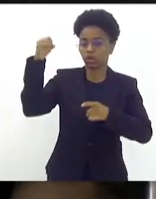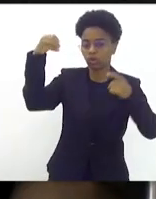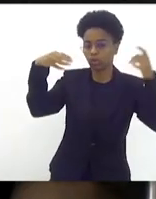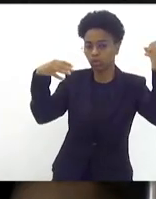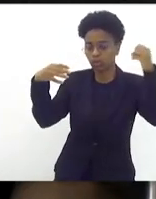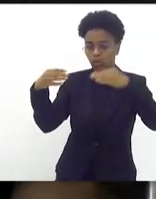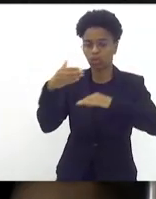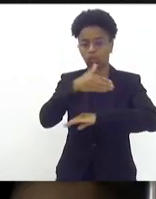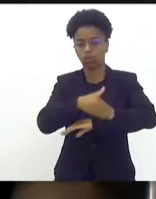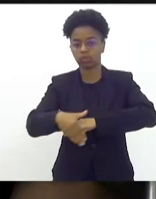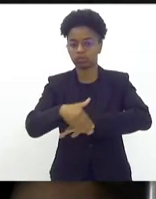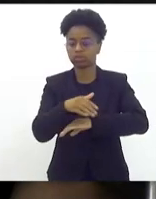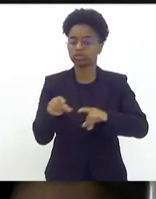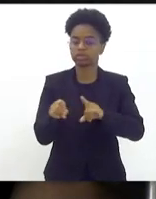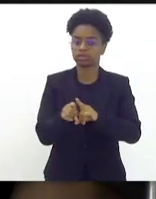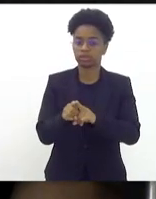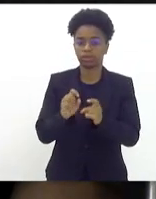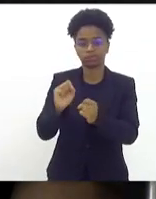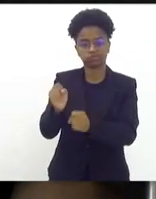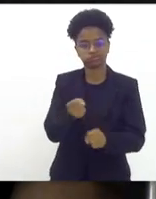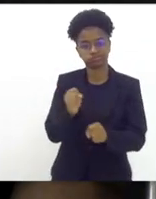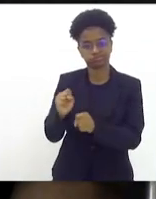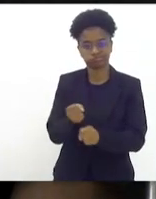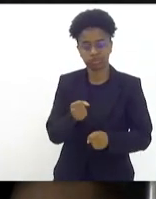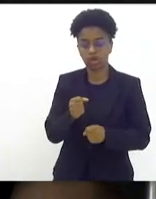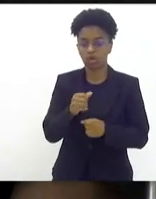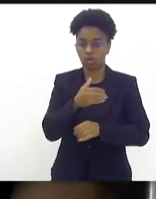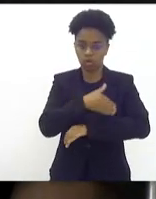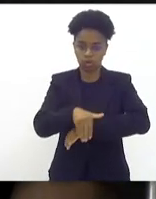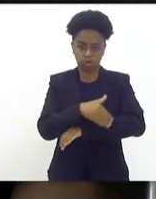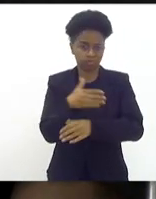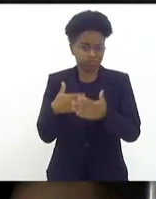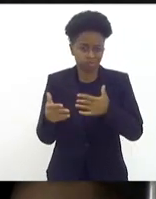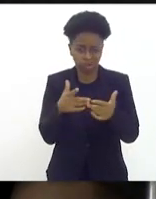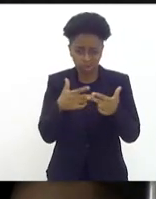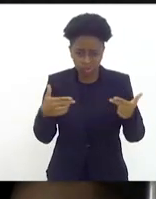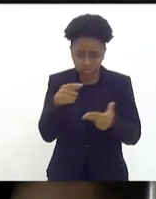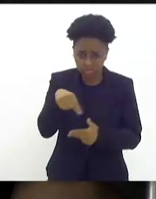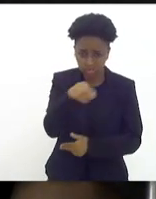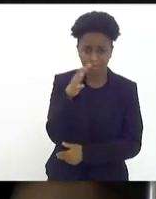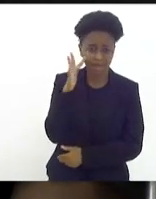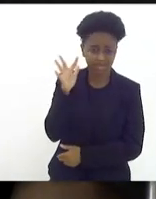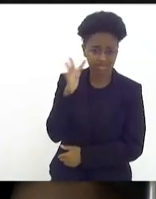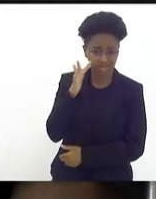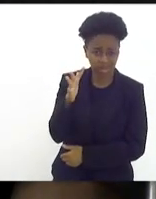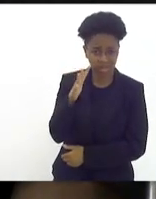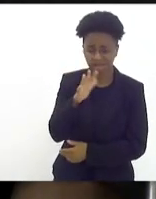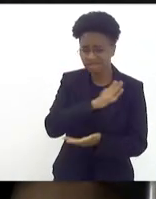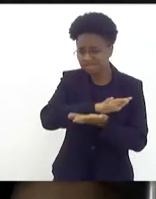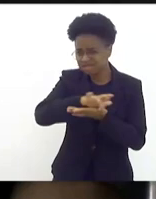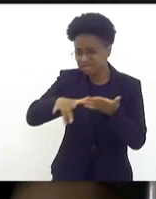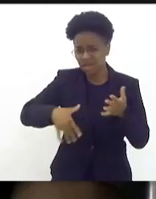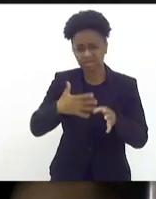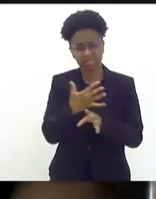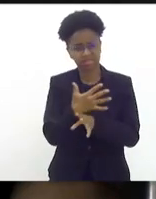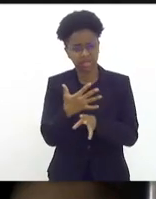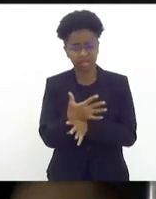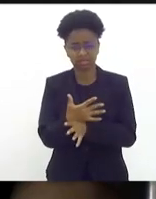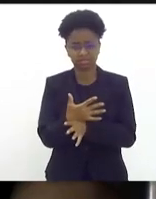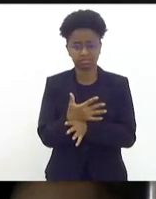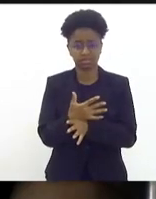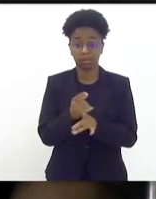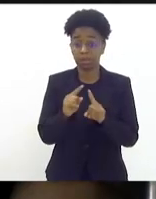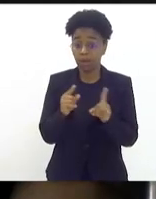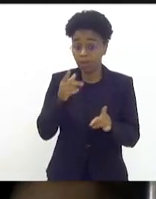pública, varredura de rua, o que a senhora imaginar em diversos municípios, sem o prefeito